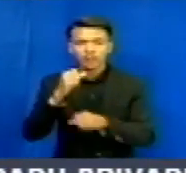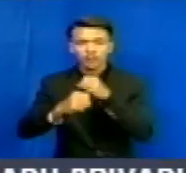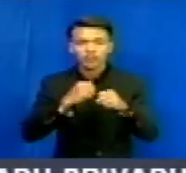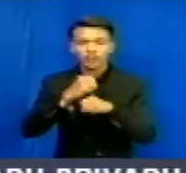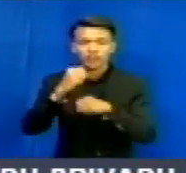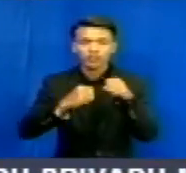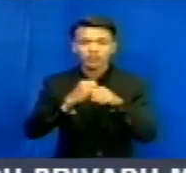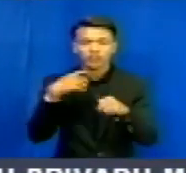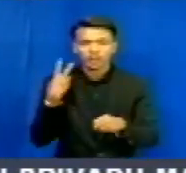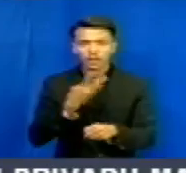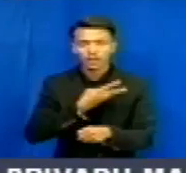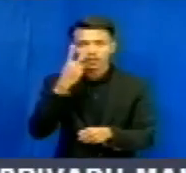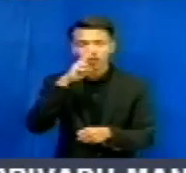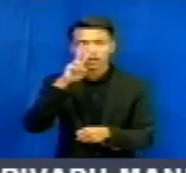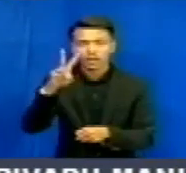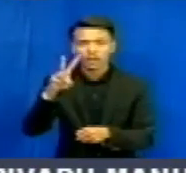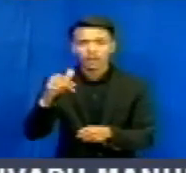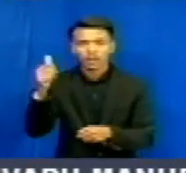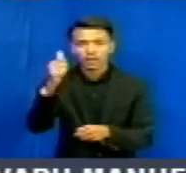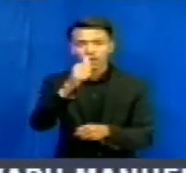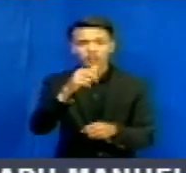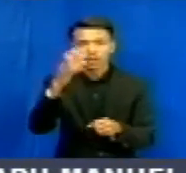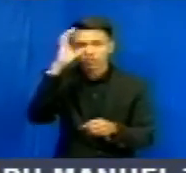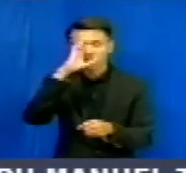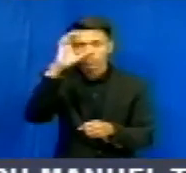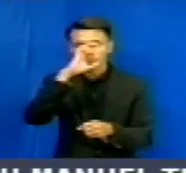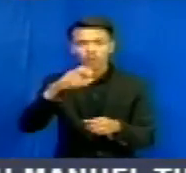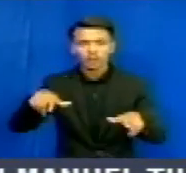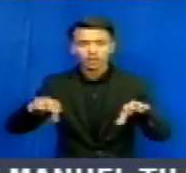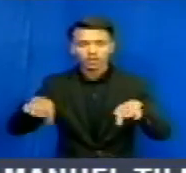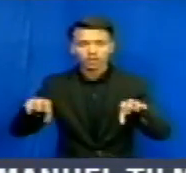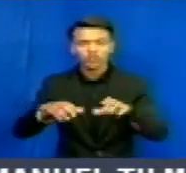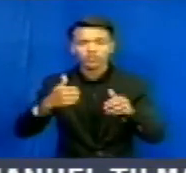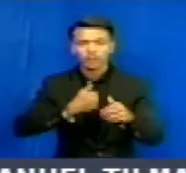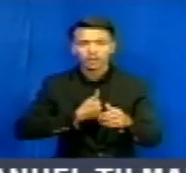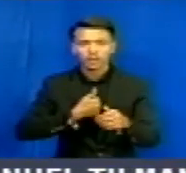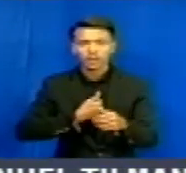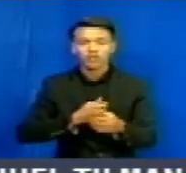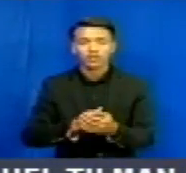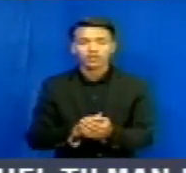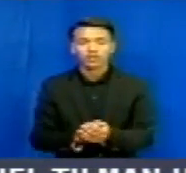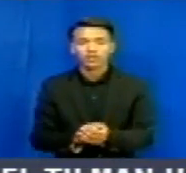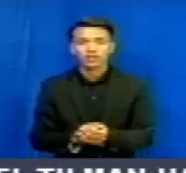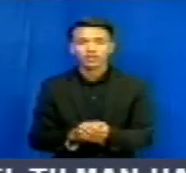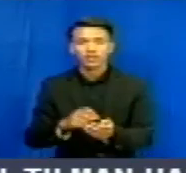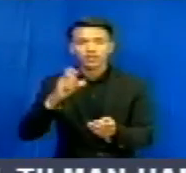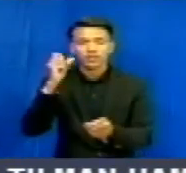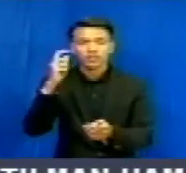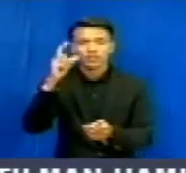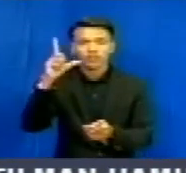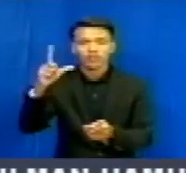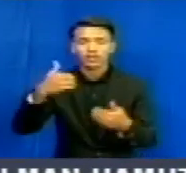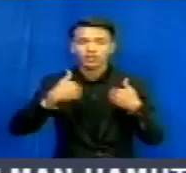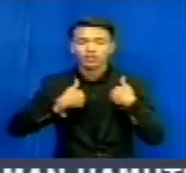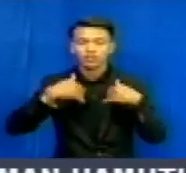Tinentina, Itaharé, né? Medi Irira, mas buca recurso para Nian Rasik. Timor Posi é centro de formação, STL é centro de